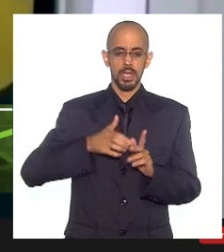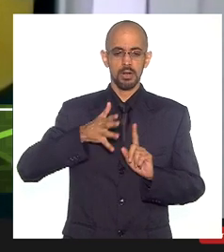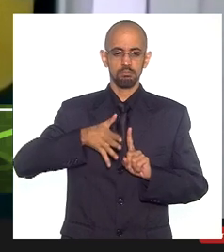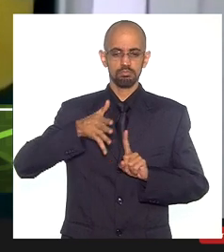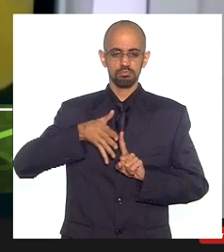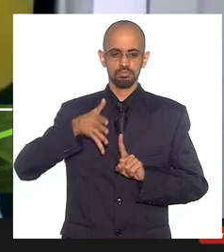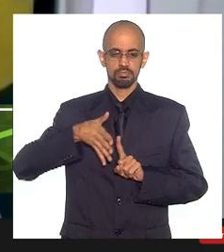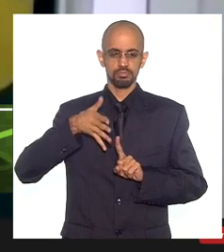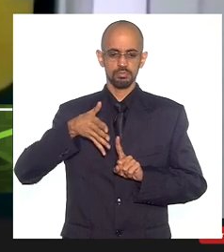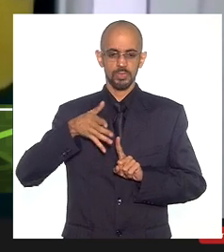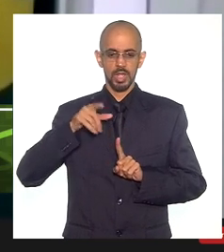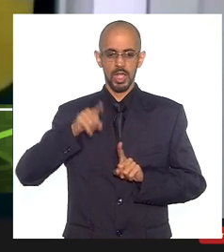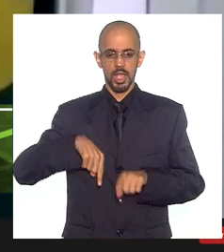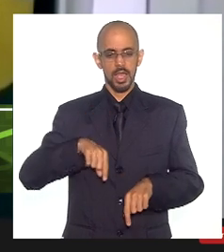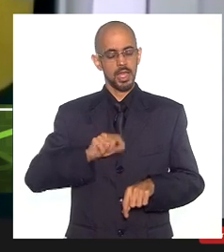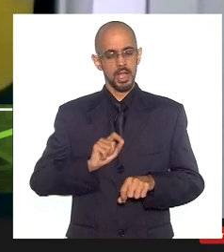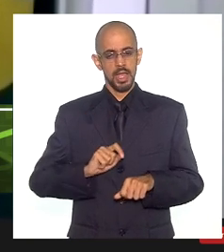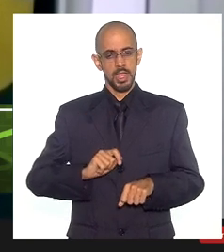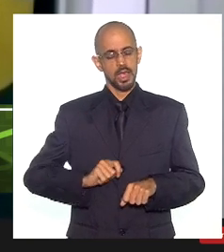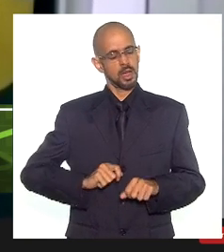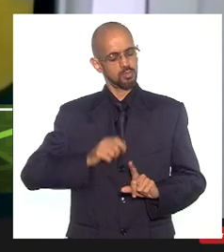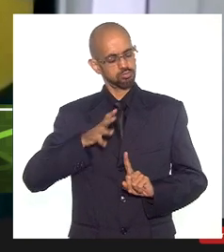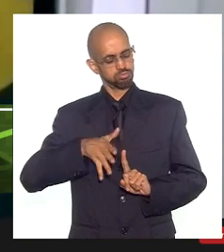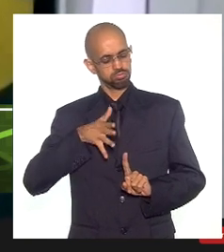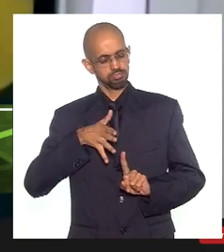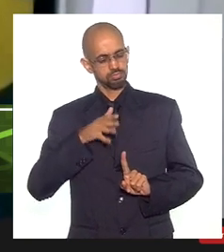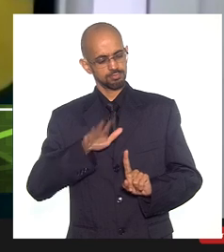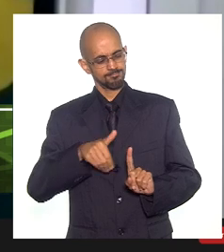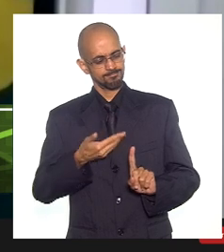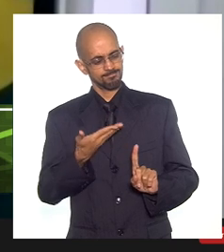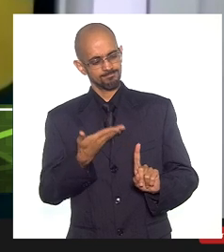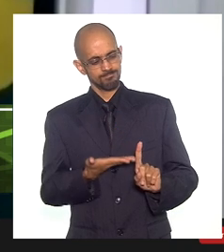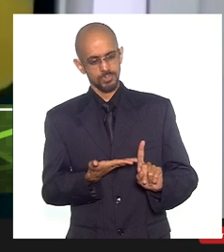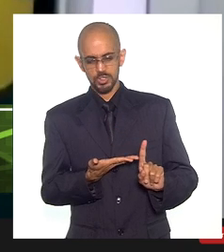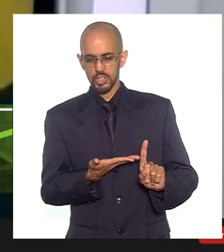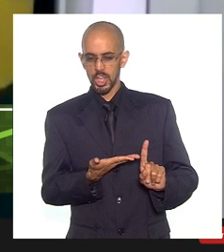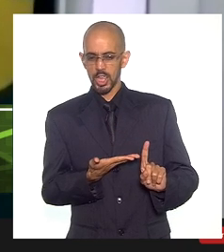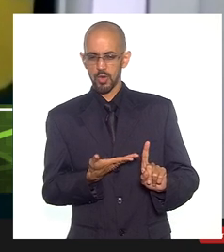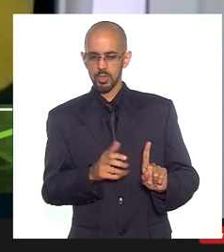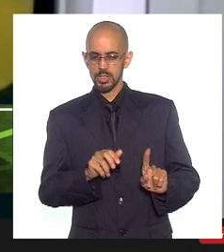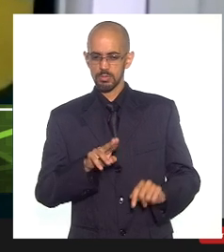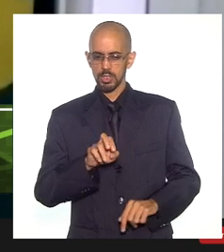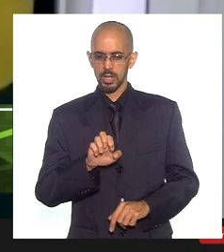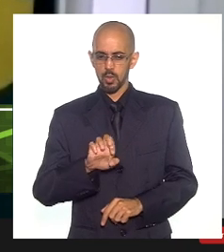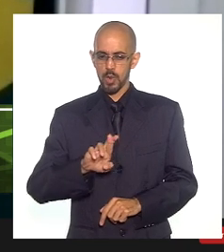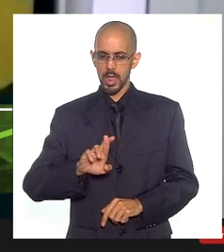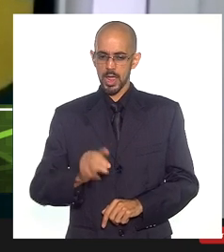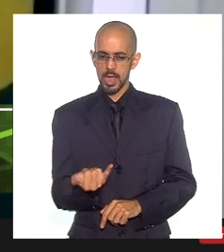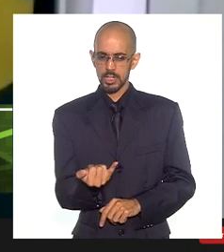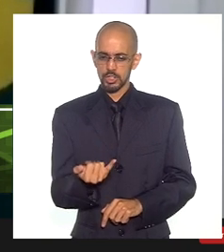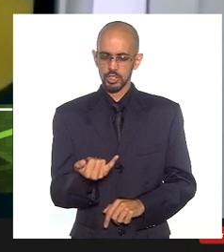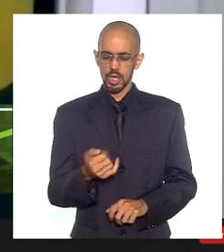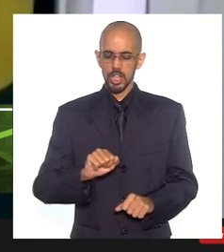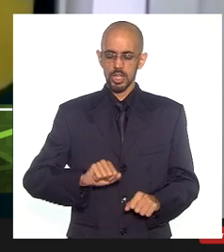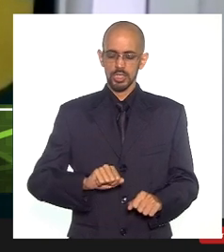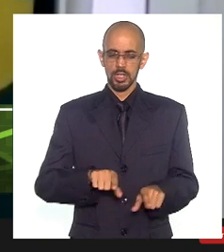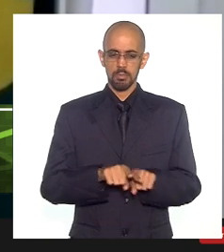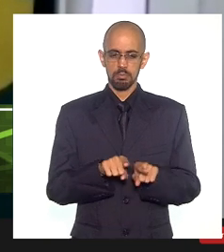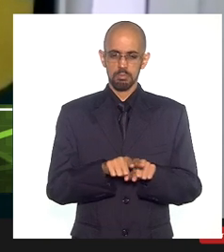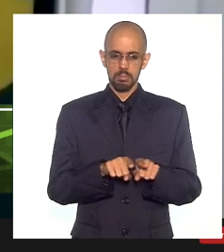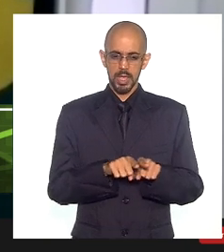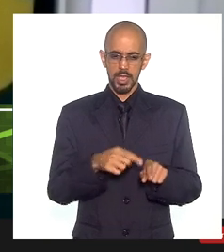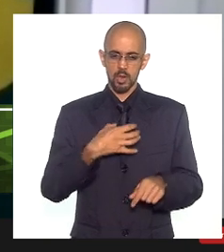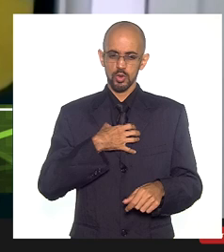é uma palavra de respeito e reconhecimento ao UERJ, como forma, inclusive, de manifestar aqui